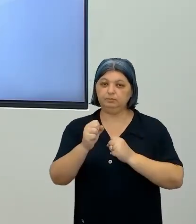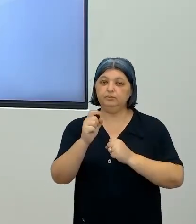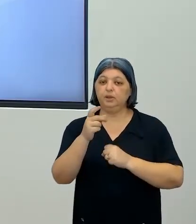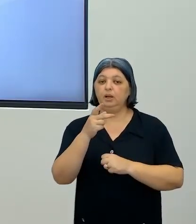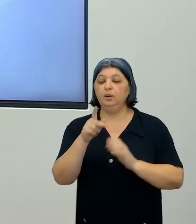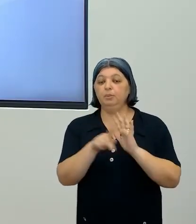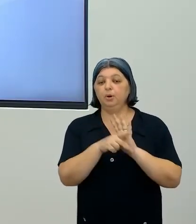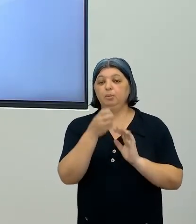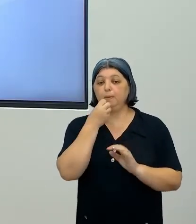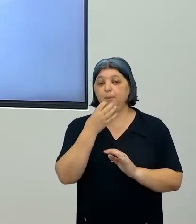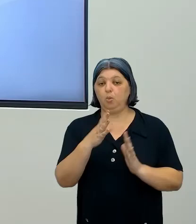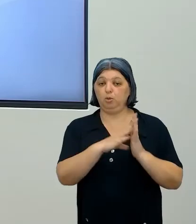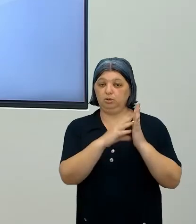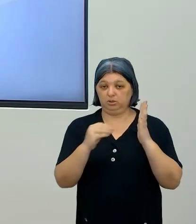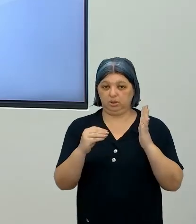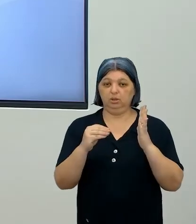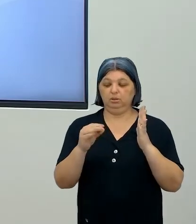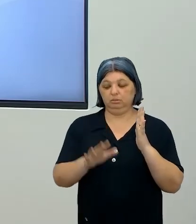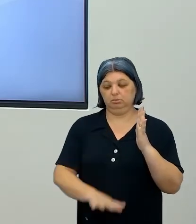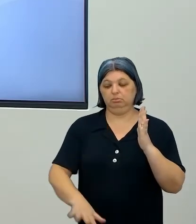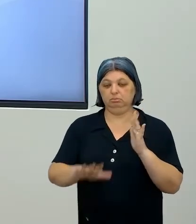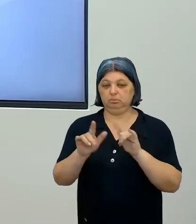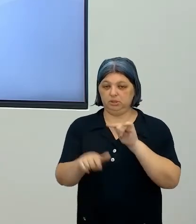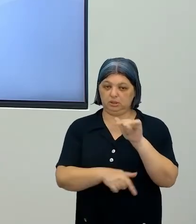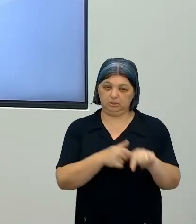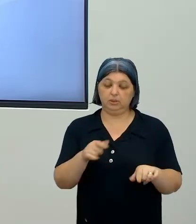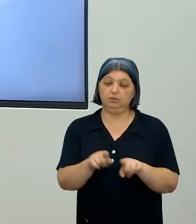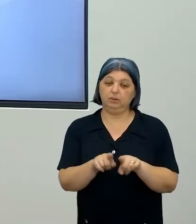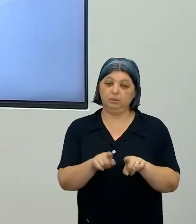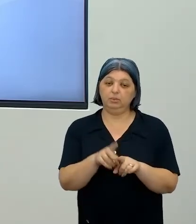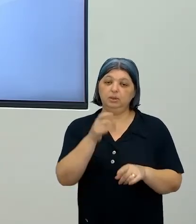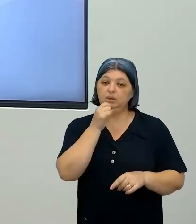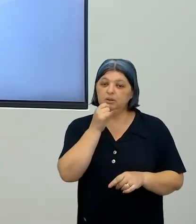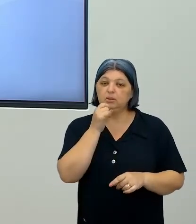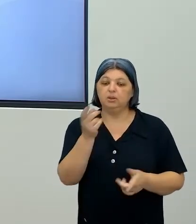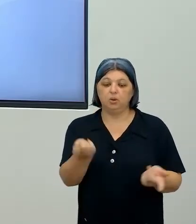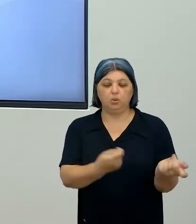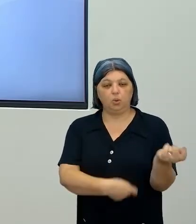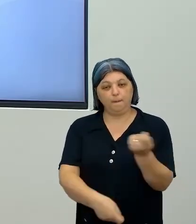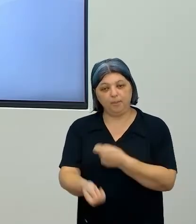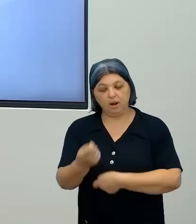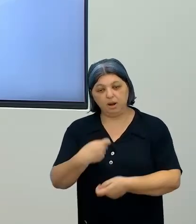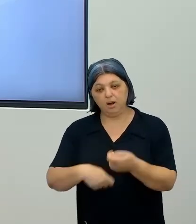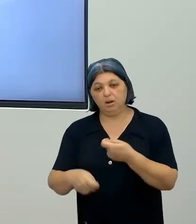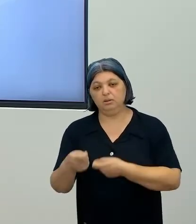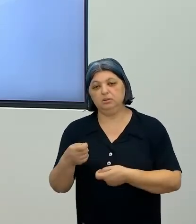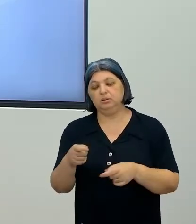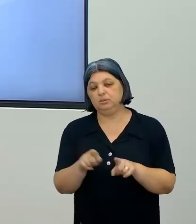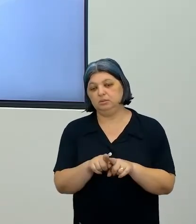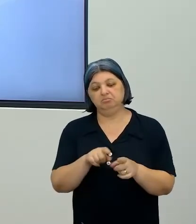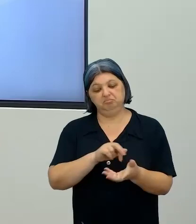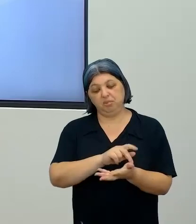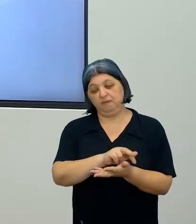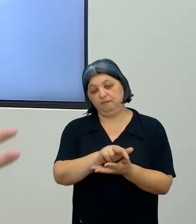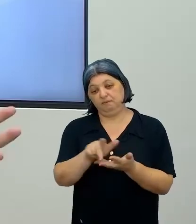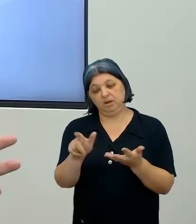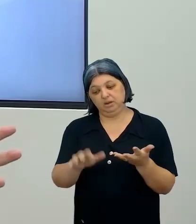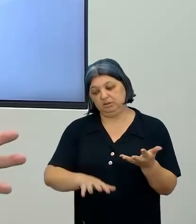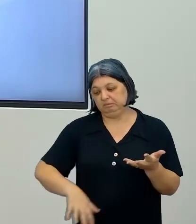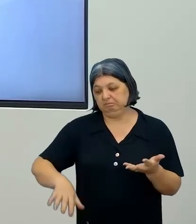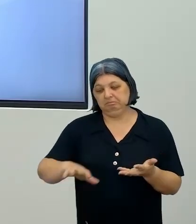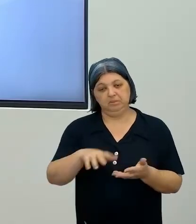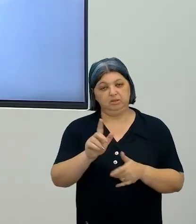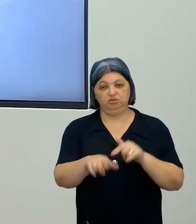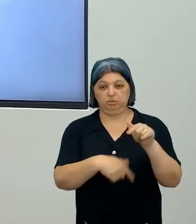gente pensar as relações de trabalho, embora isso também se aplique, por exemplo, ao comércio, isso se aplique a muitas outras áreas do trabalho,